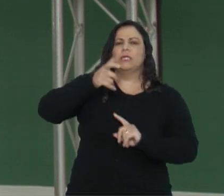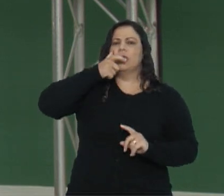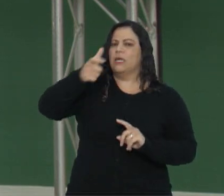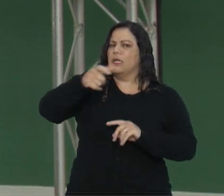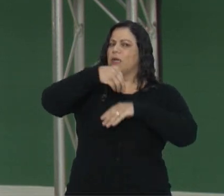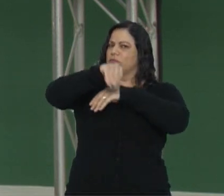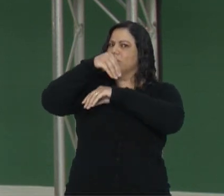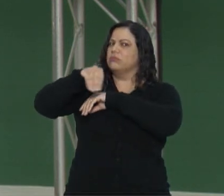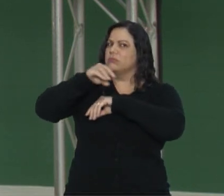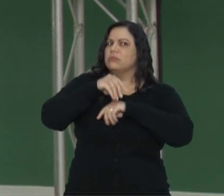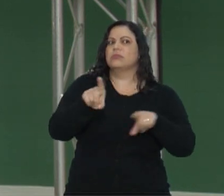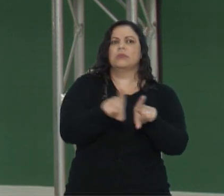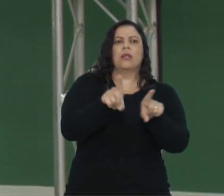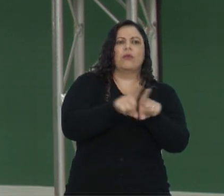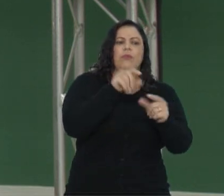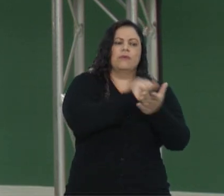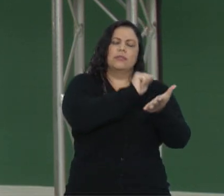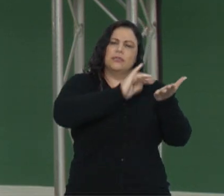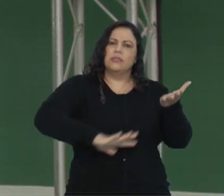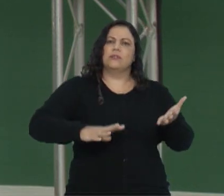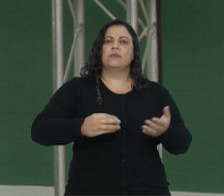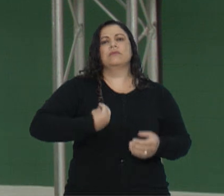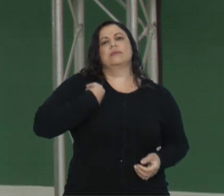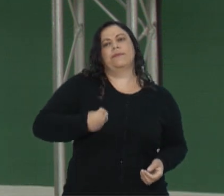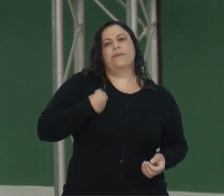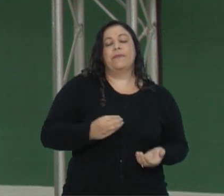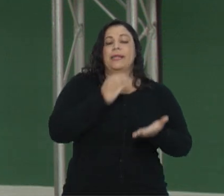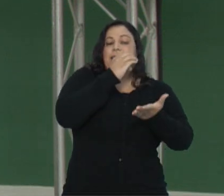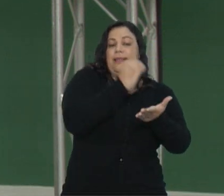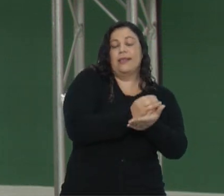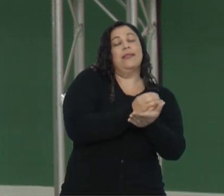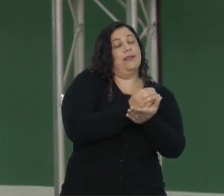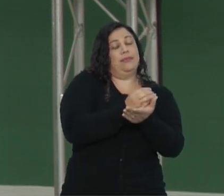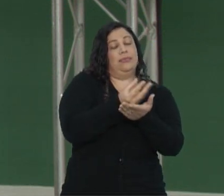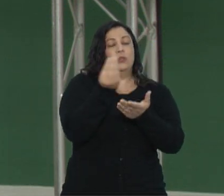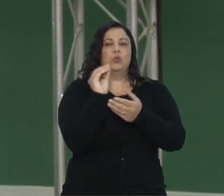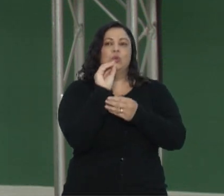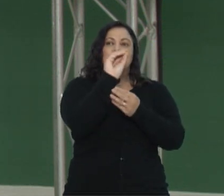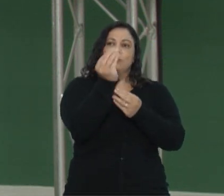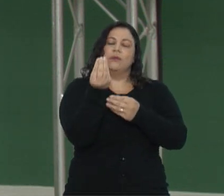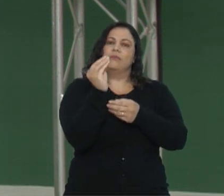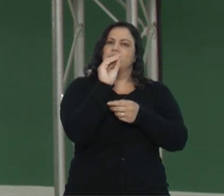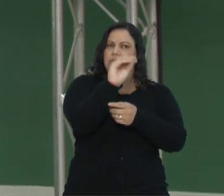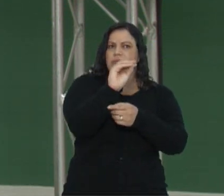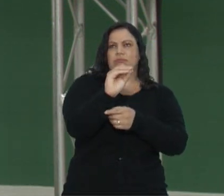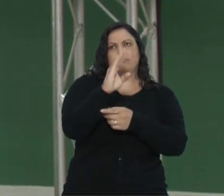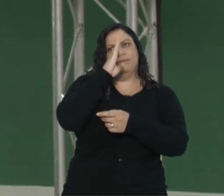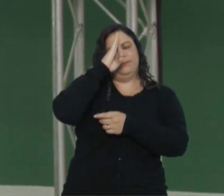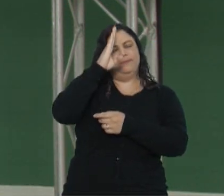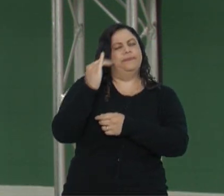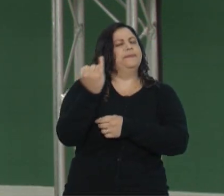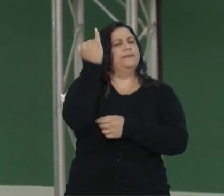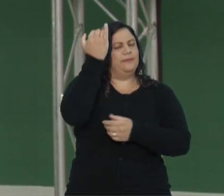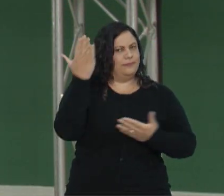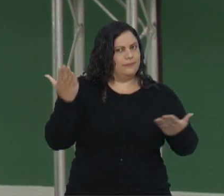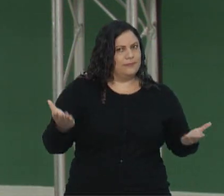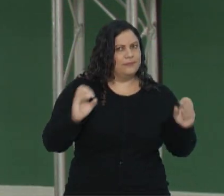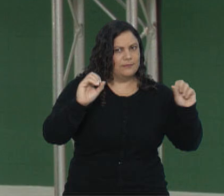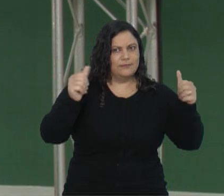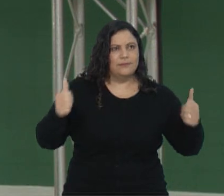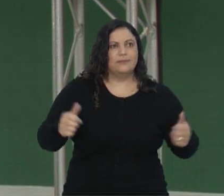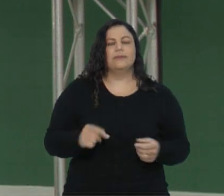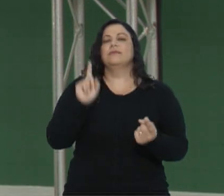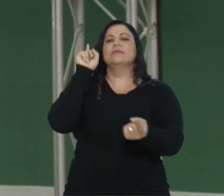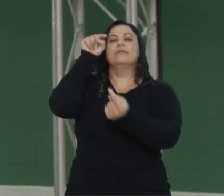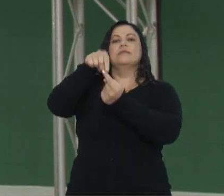as atividades e confirmar a presença lá no Classroom também, porque é primordial que você confirme sua presença, tá? Objetivos da aula